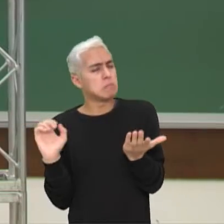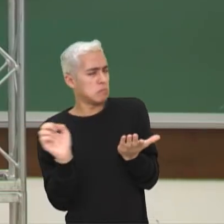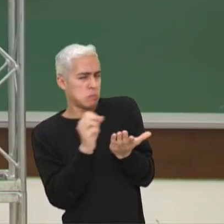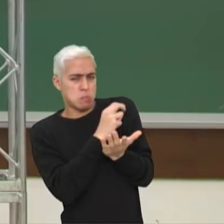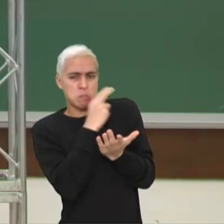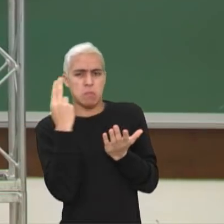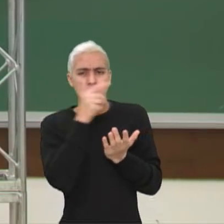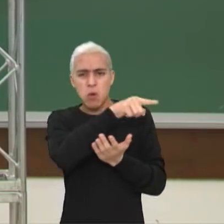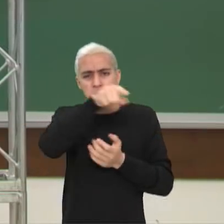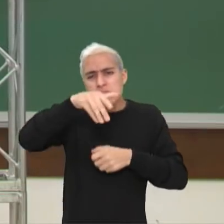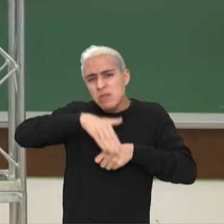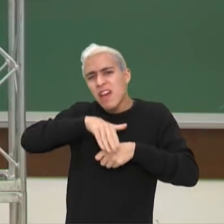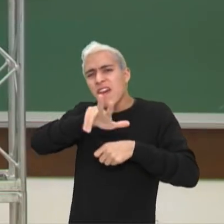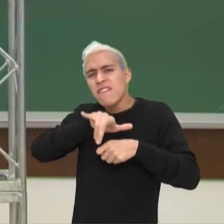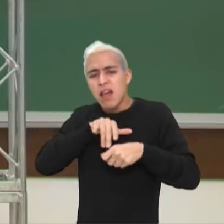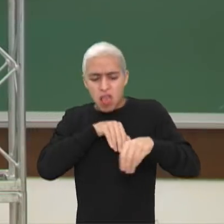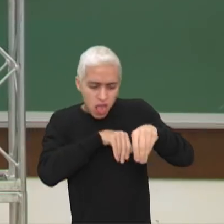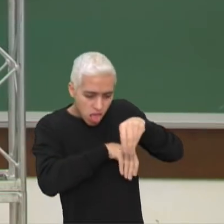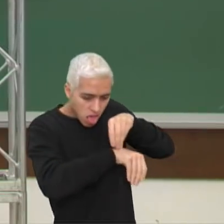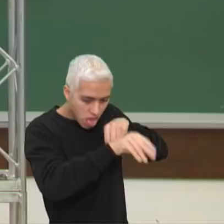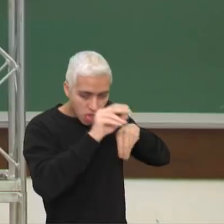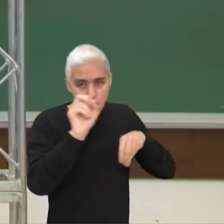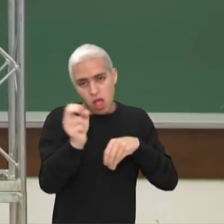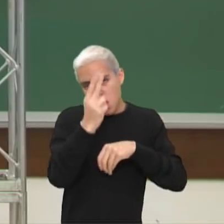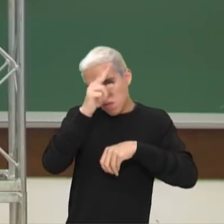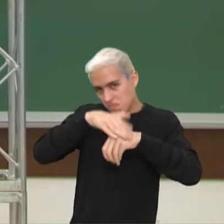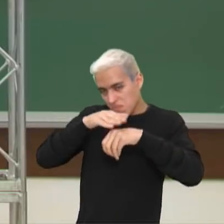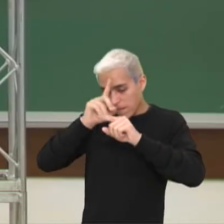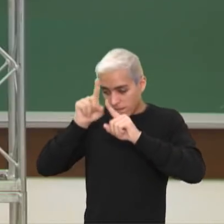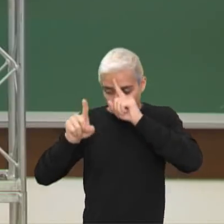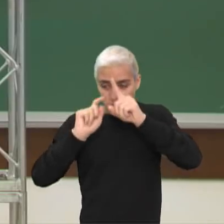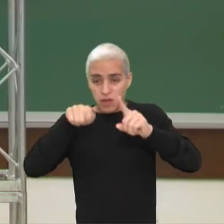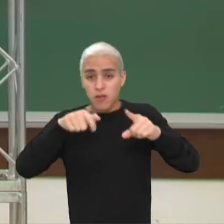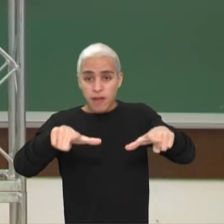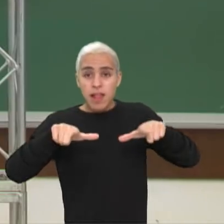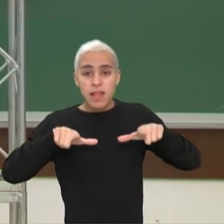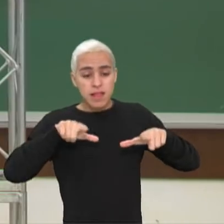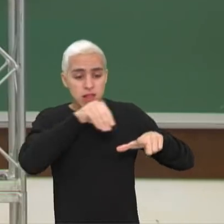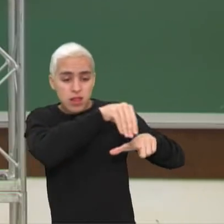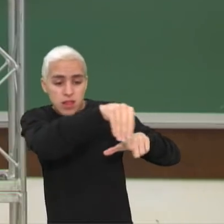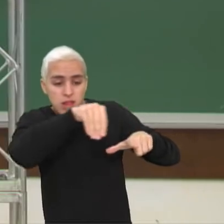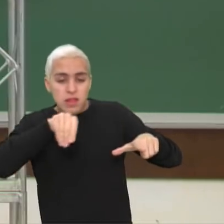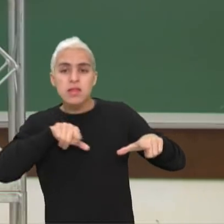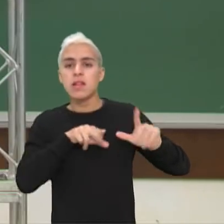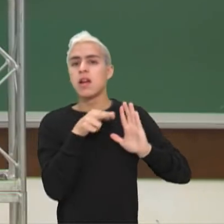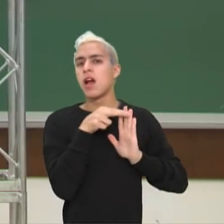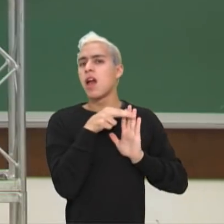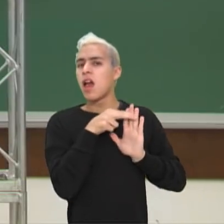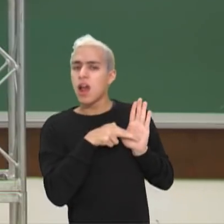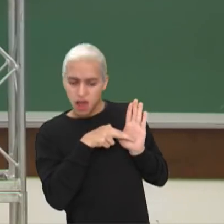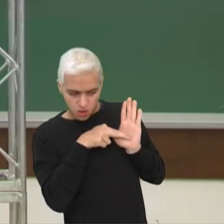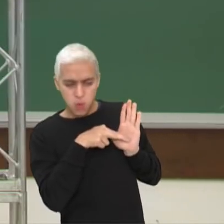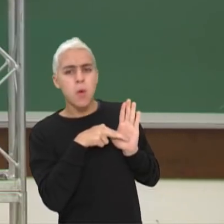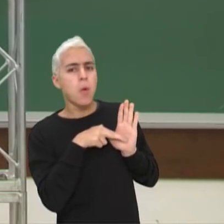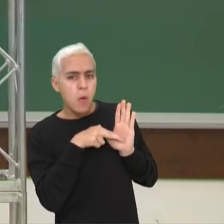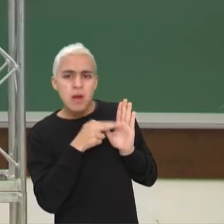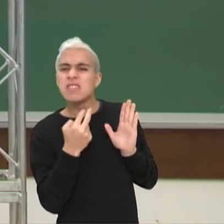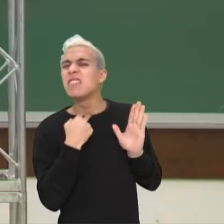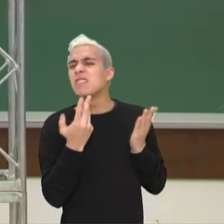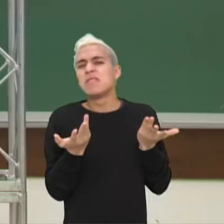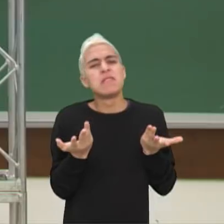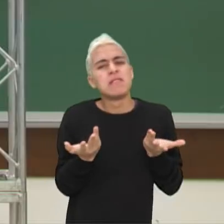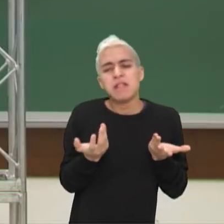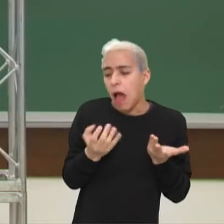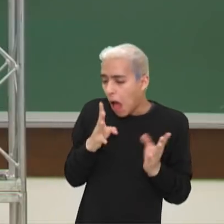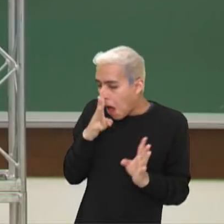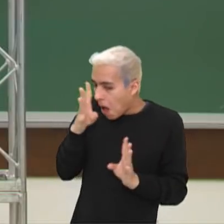você vai praticar ou vai inventar, se for um jogo de tabuleiro, eles vão ter regras, né? Então, eu não posso